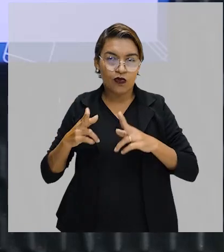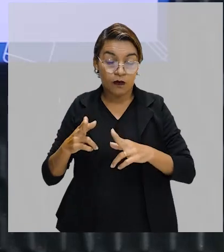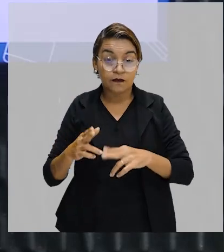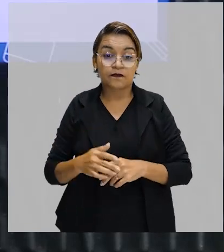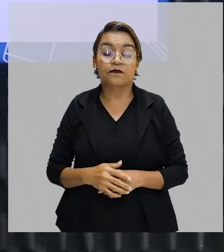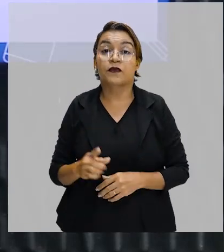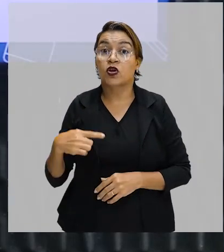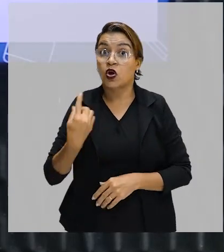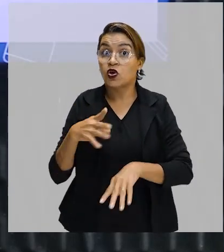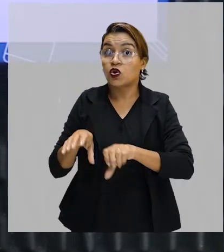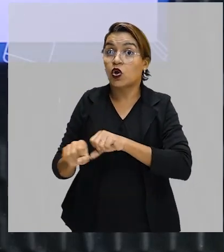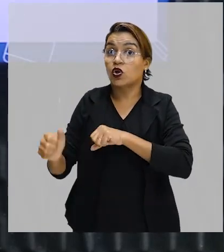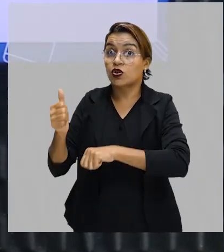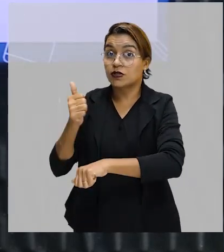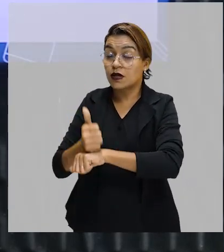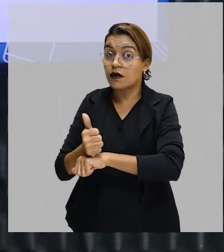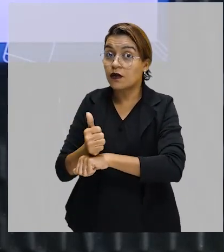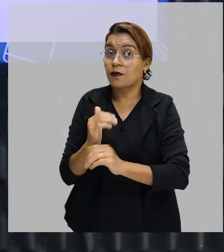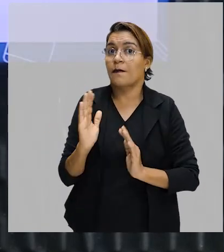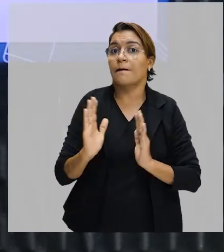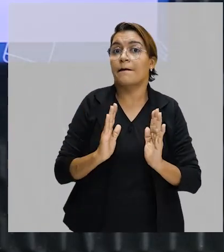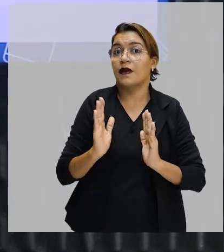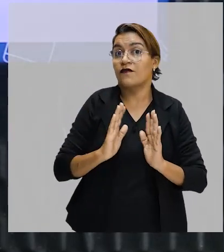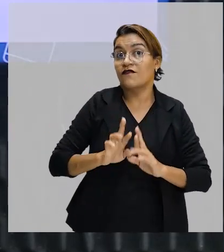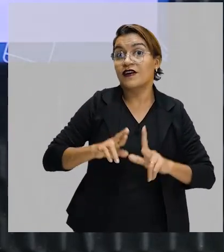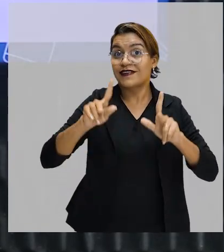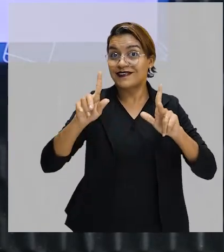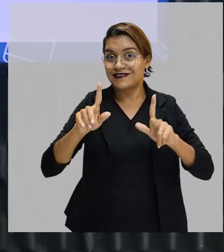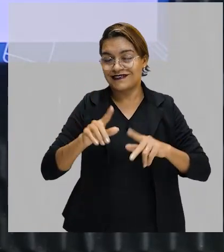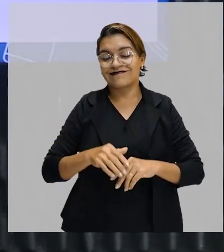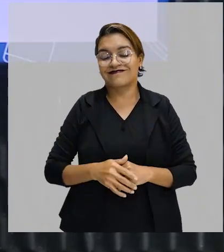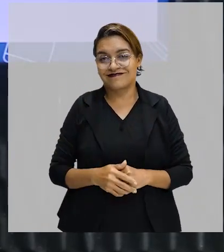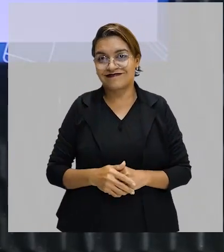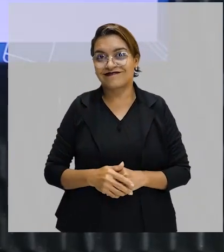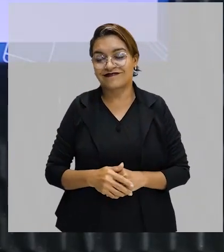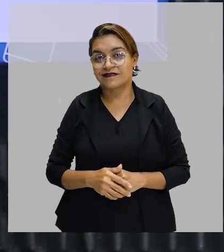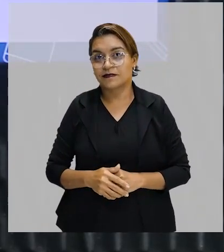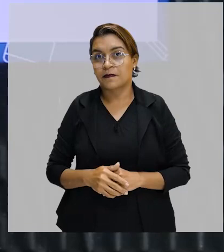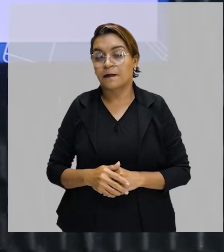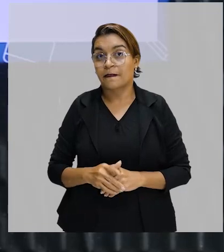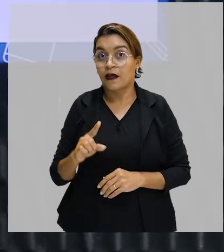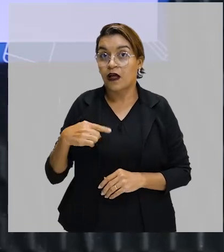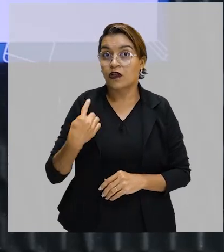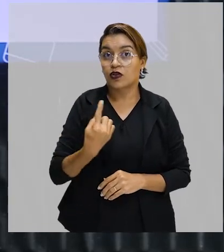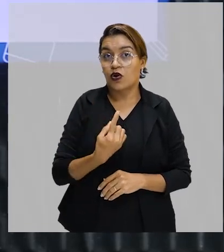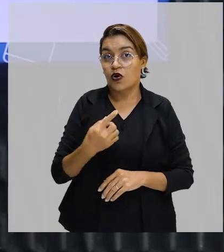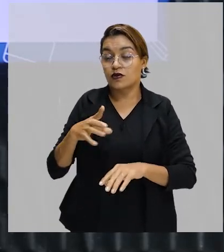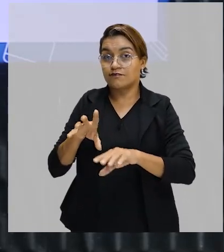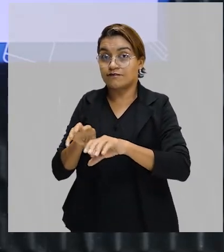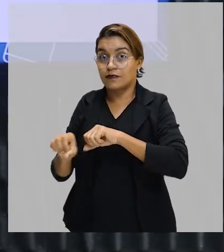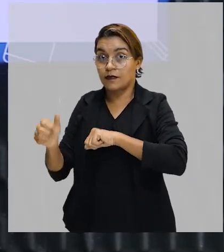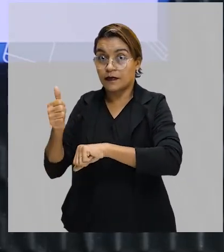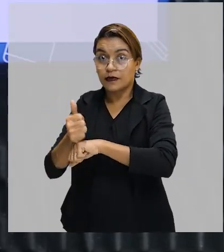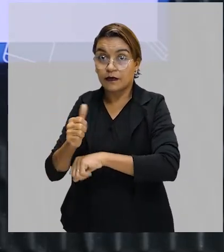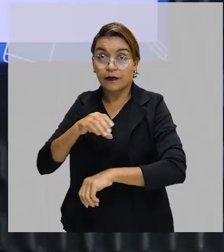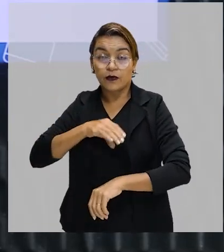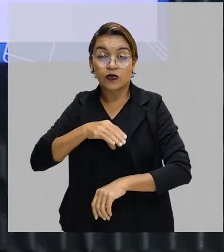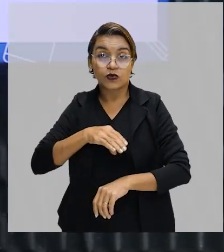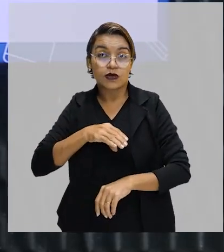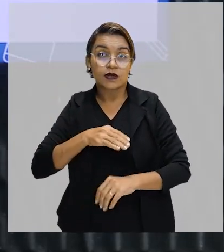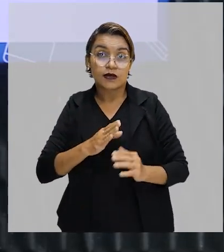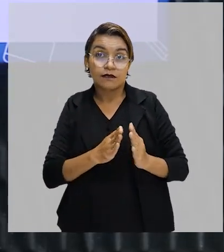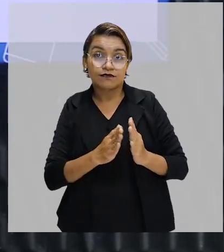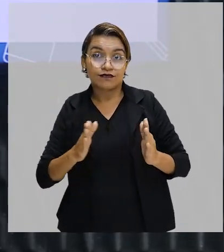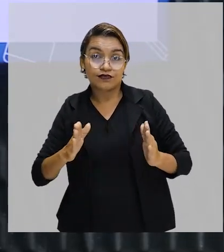colonizados numa época diferente né a nossa a dominação portuguesa ela durou um tempo